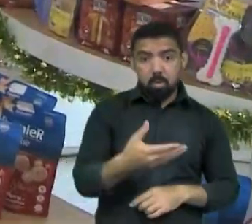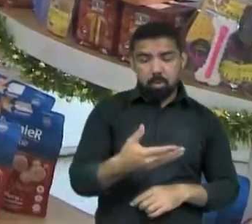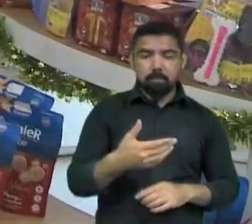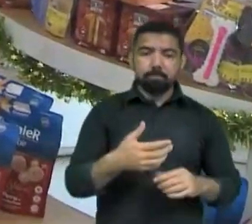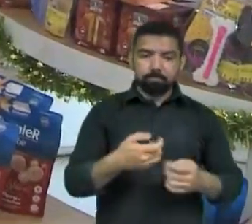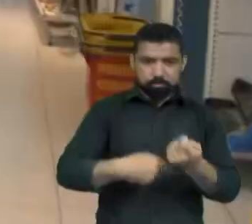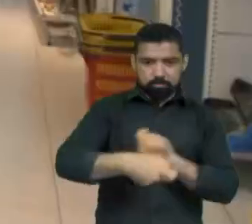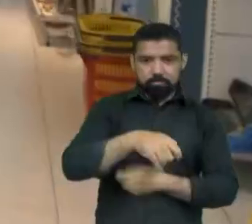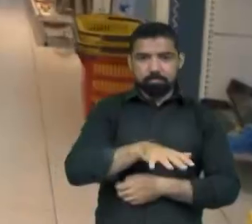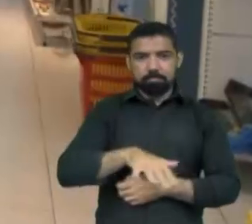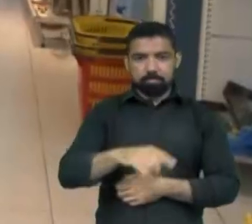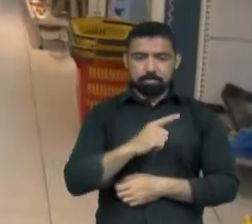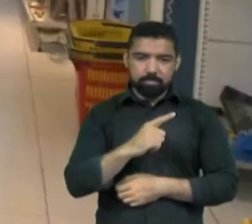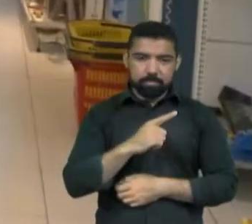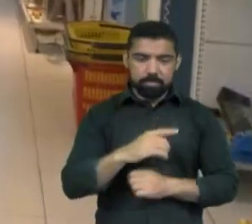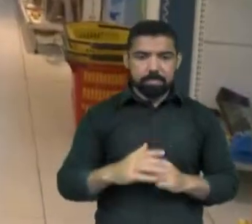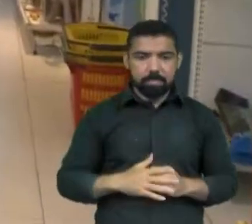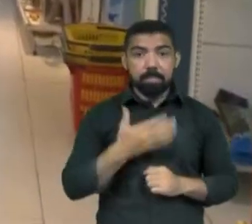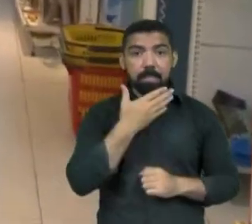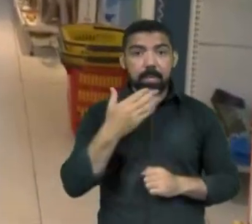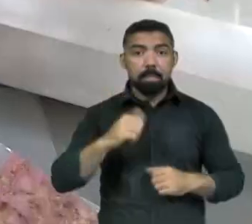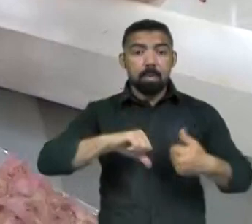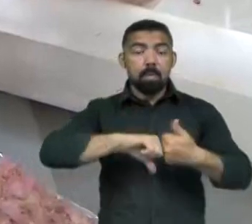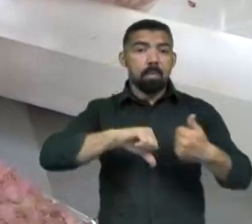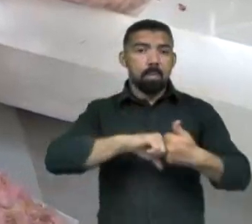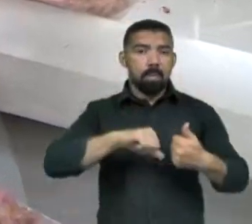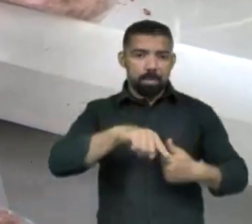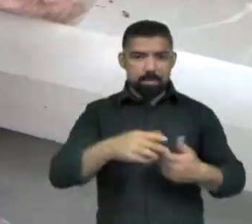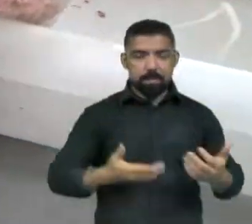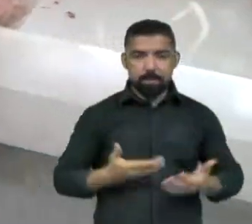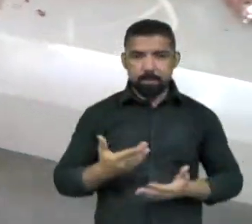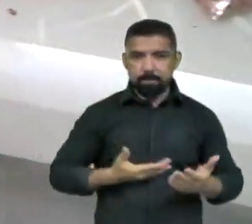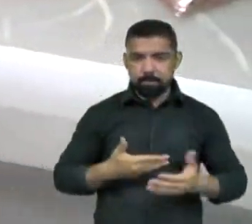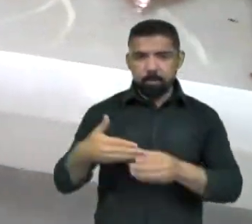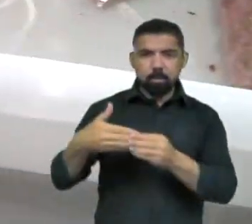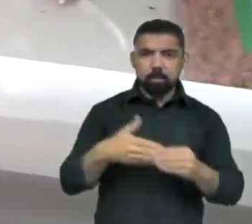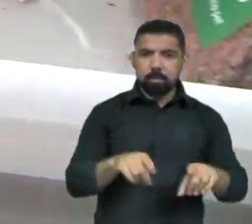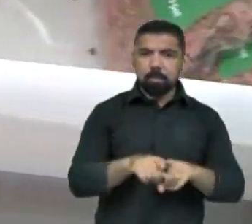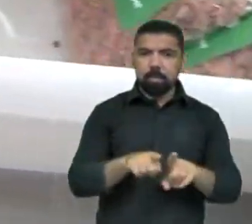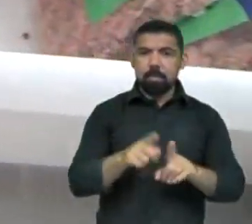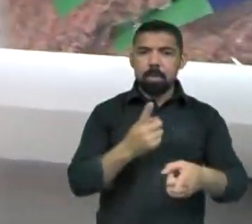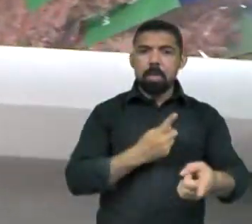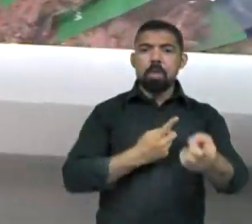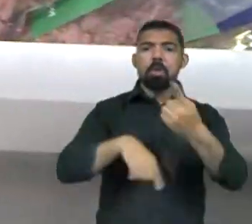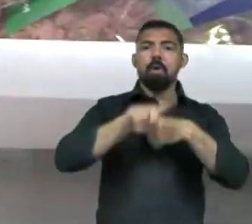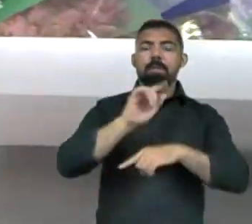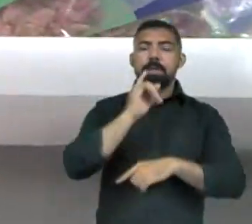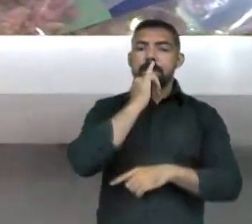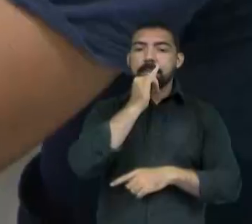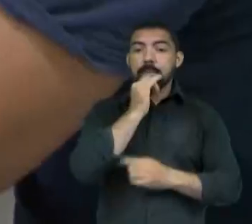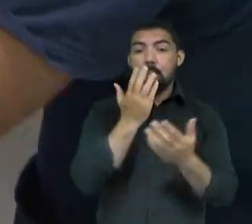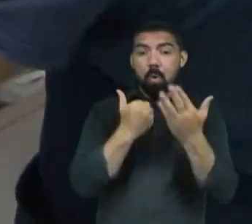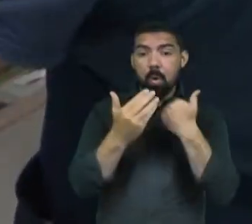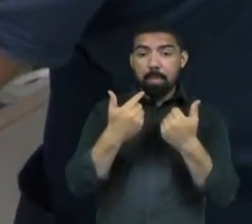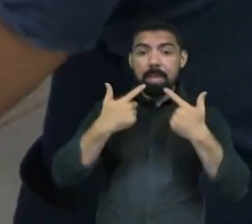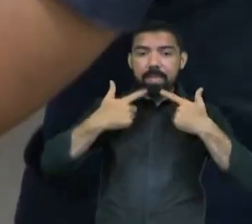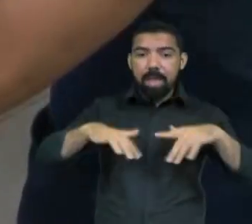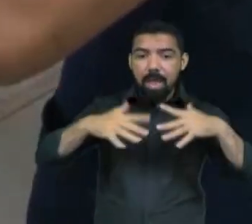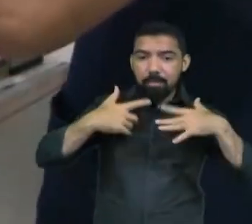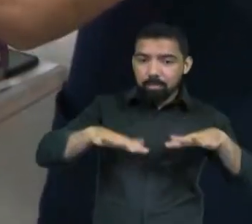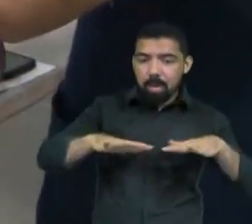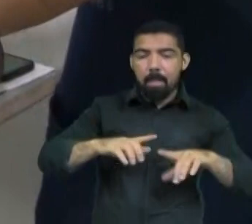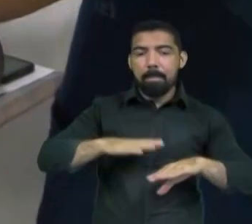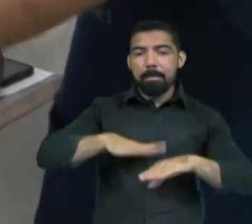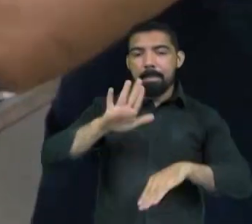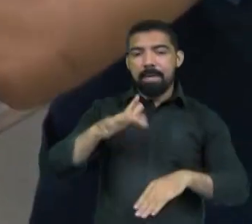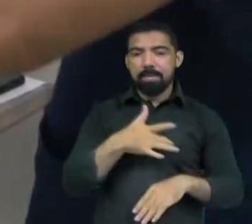desses serviços trouxe a inovação de produtos. Um deles é a alimentação natural e mais saudável para cães. O idealizador